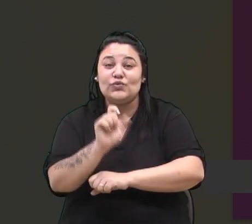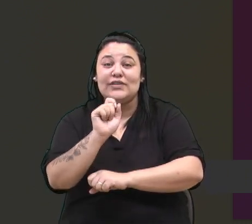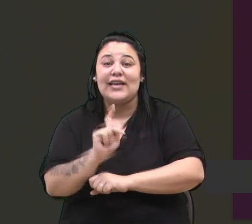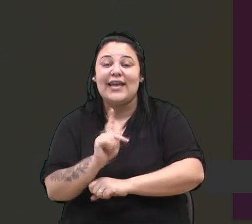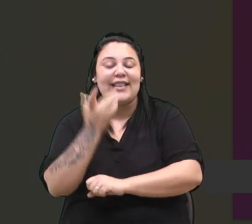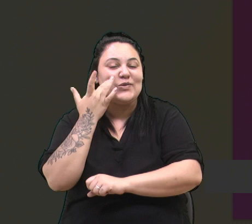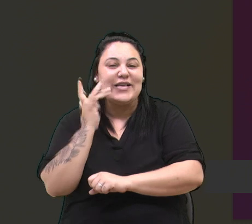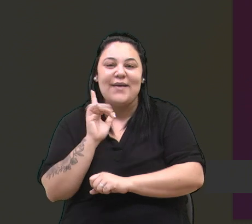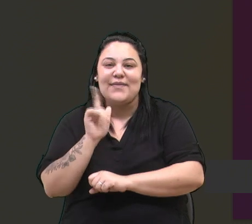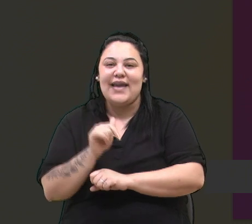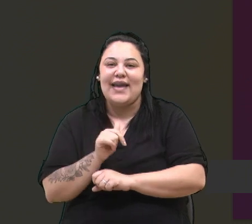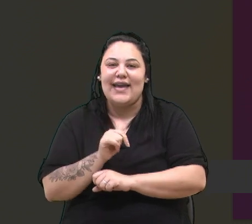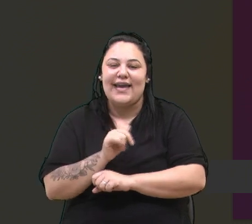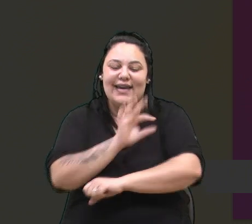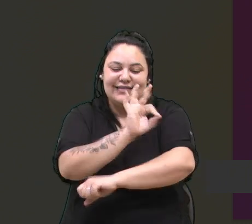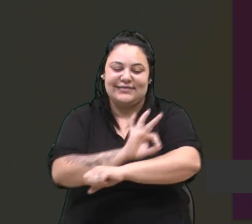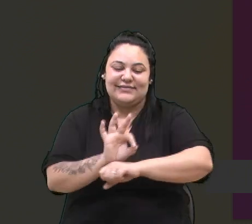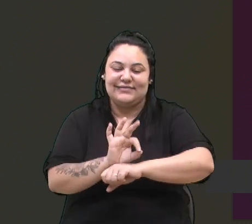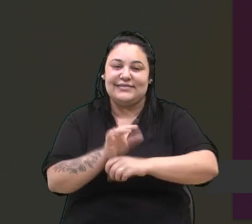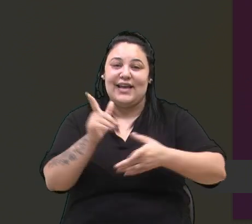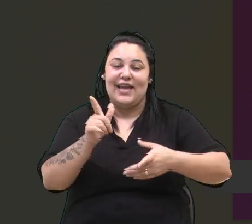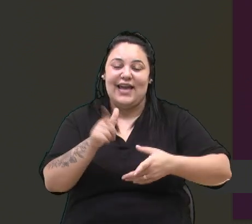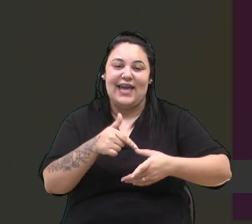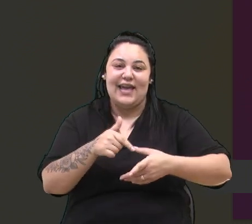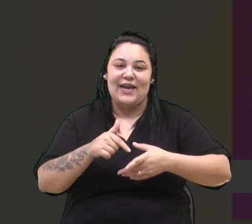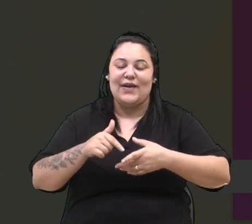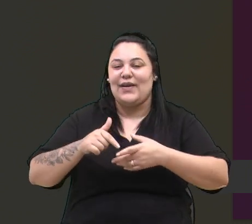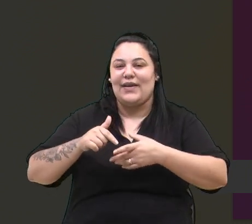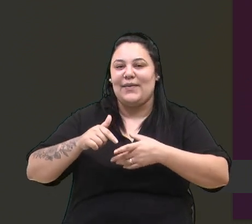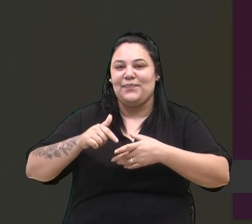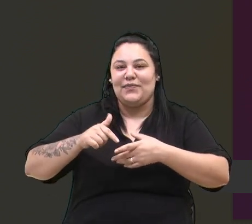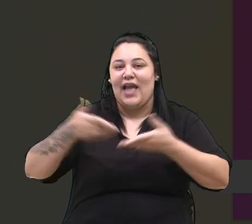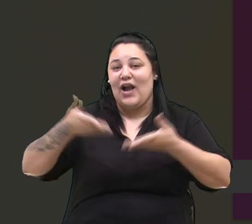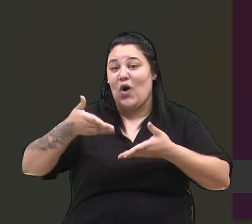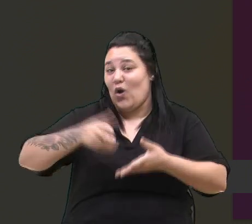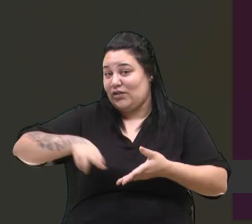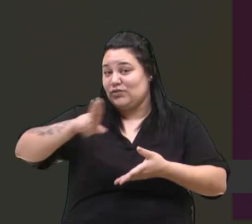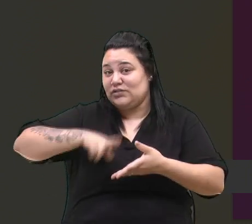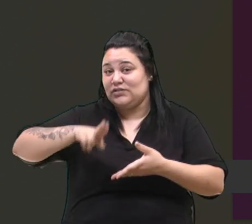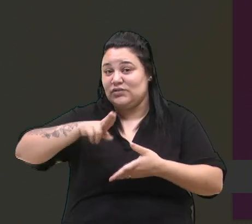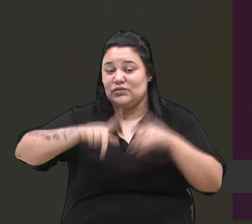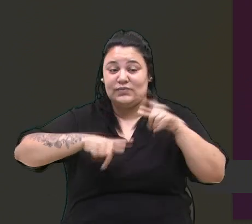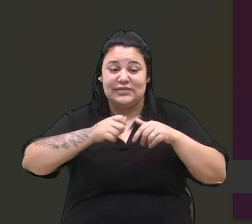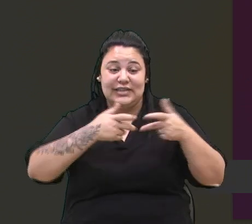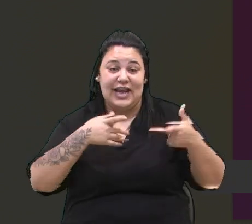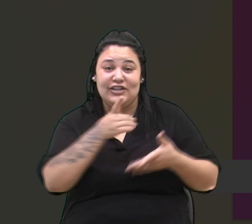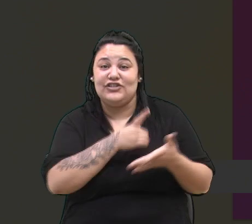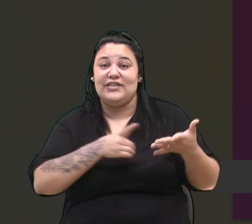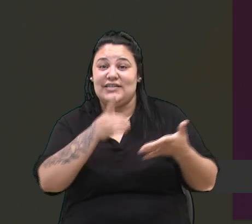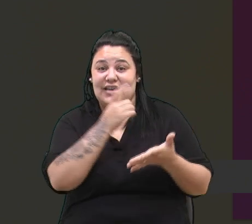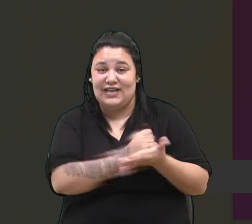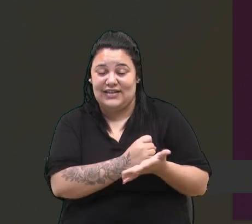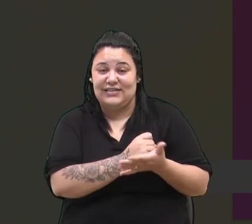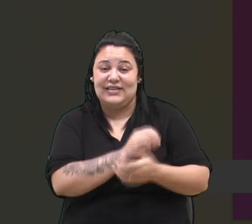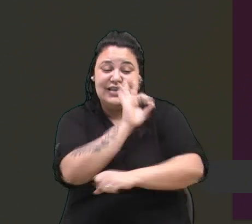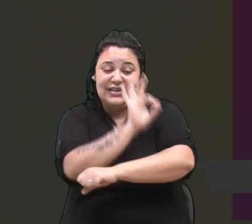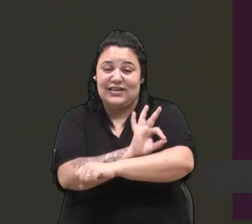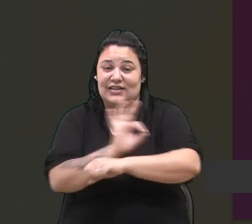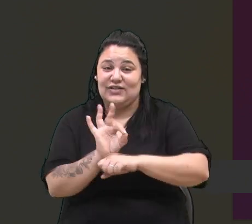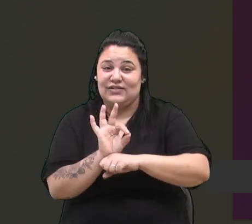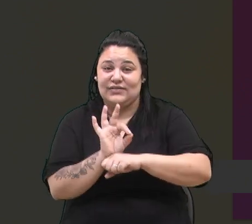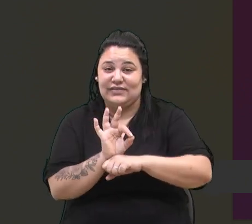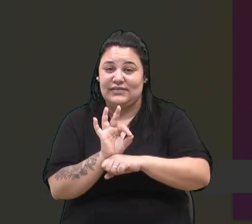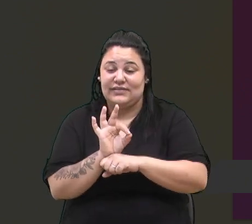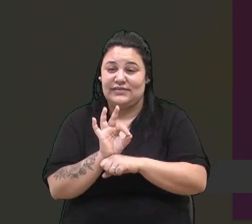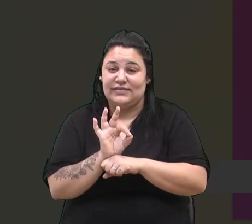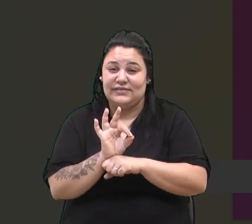é uma tendência que está se usando, usando materiais de design e arquitetura para impedir